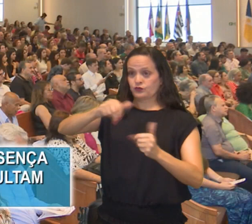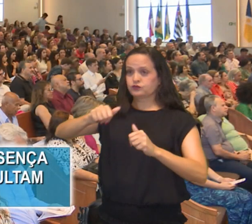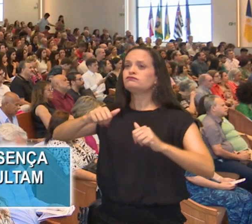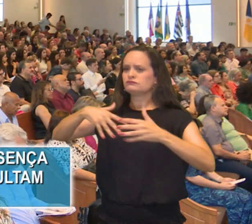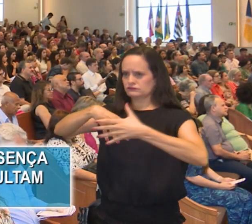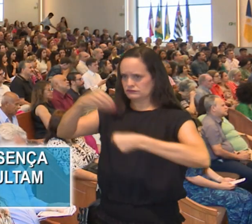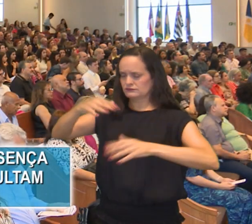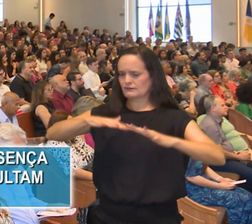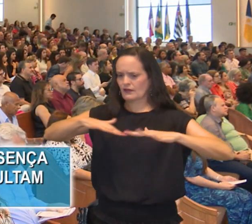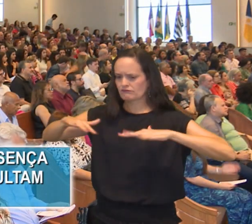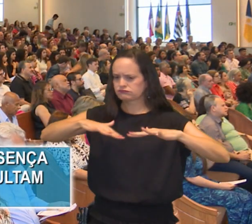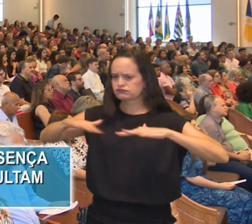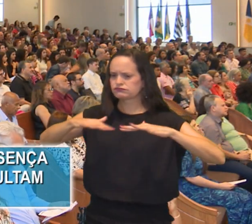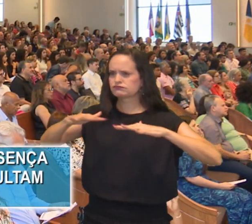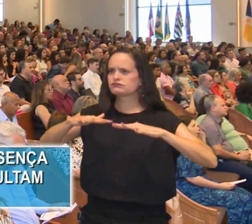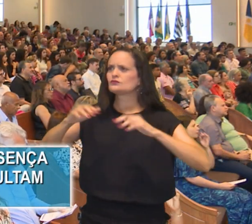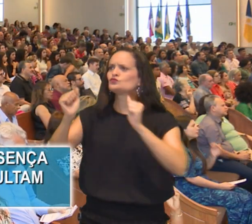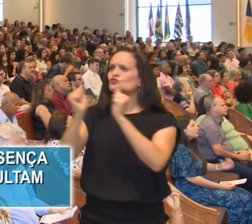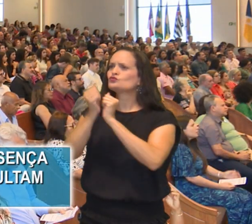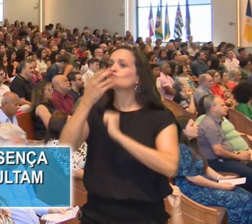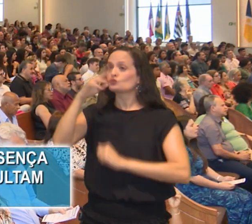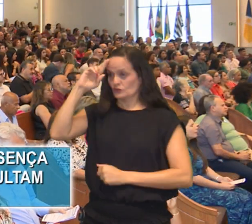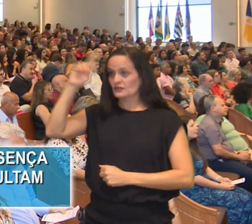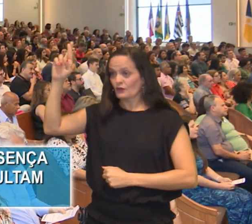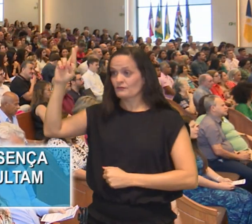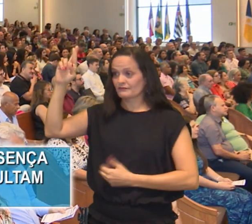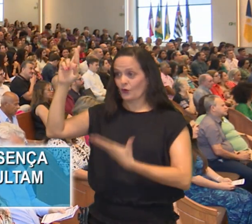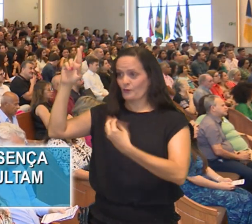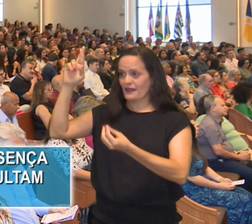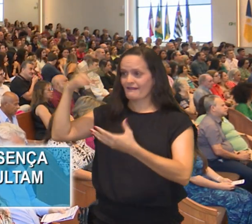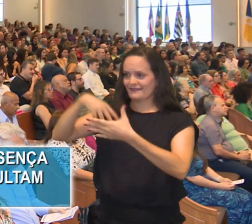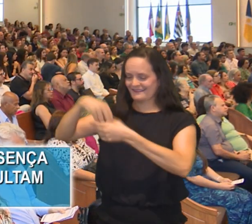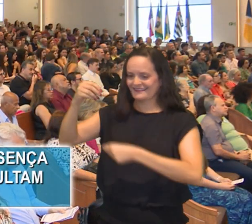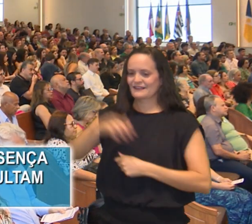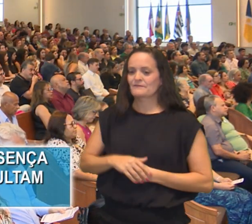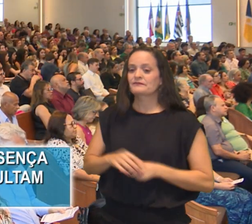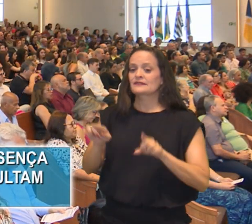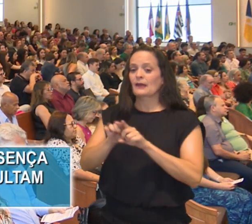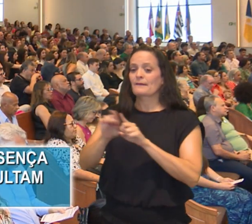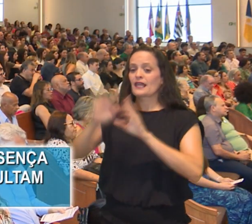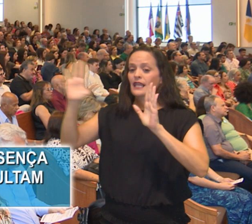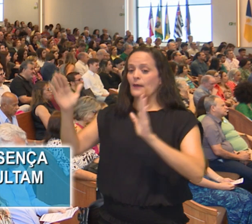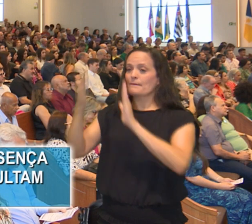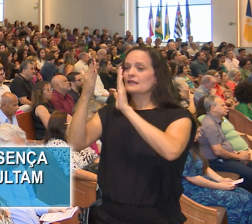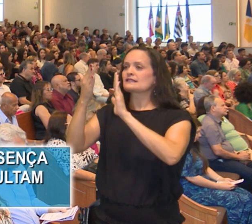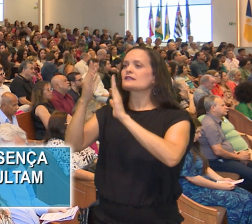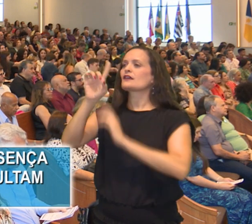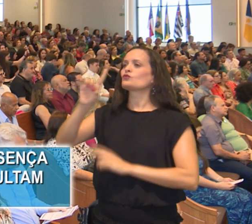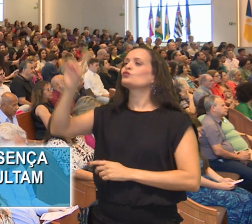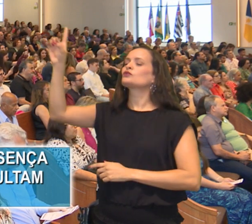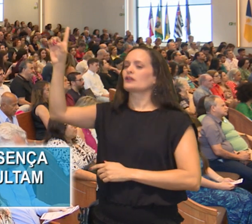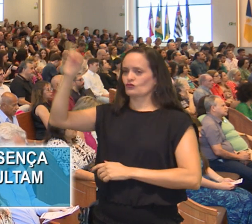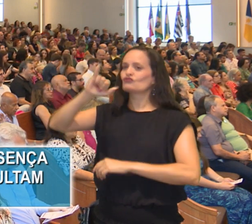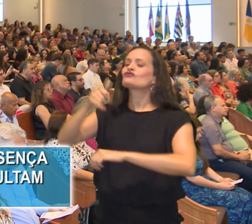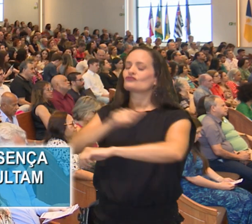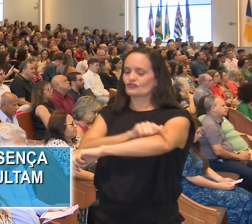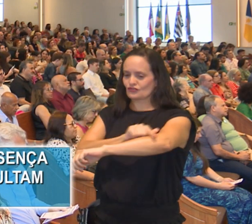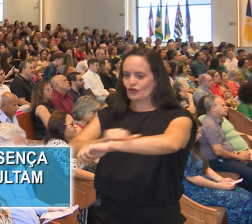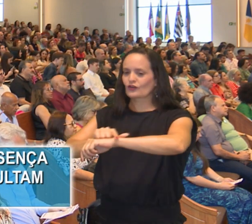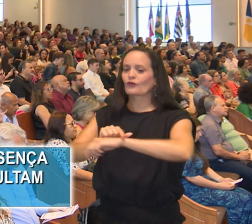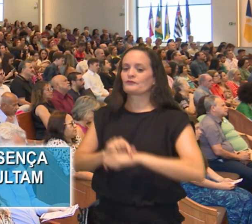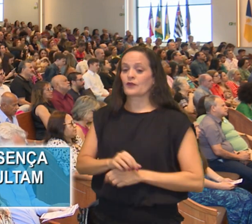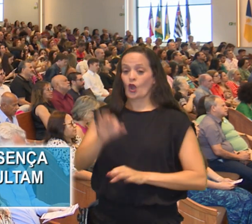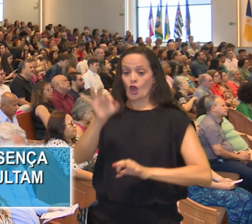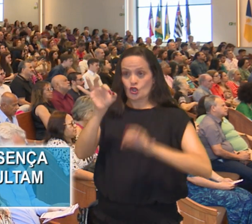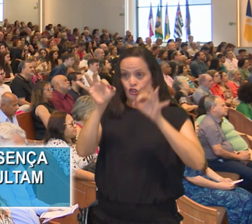na presença do Senhor, na presença do Deus de Jacó. Os justos,